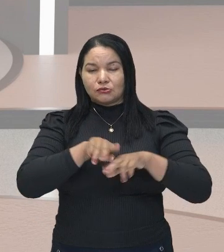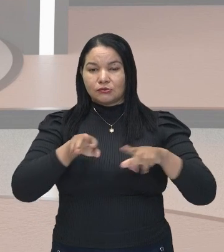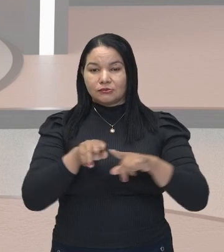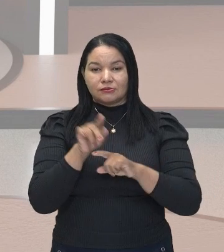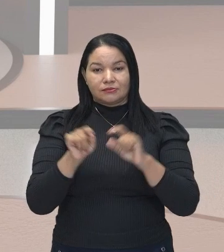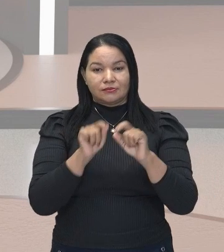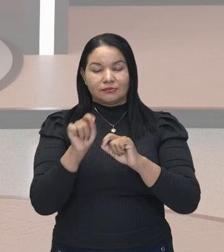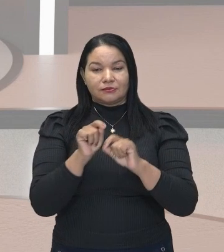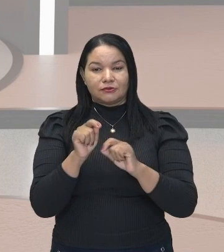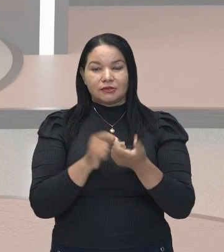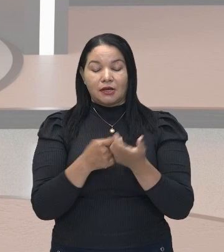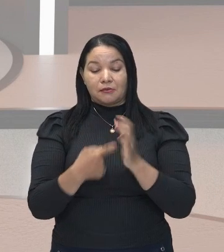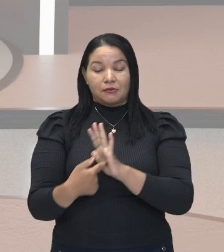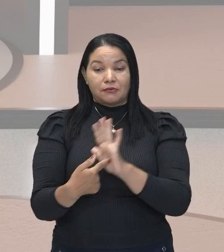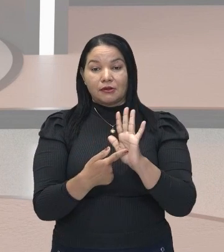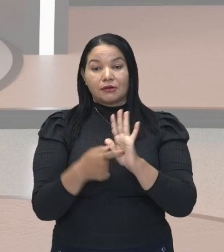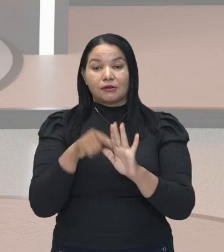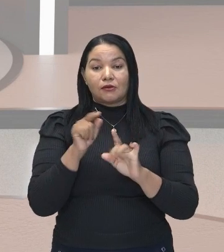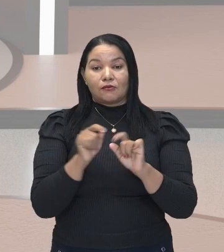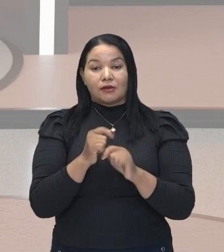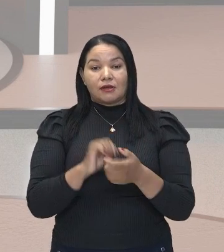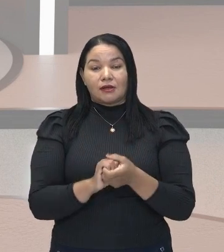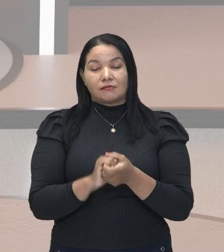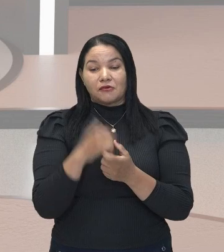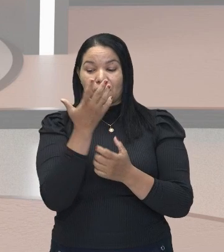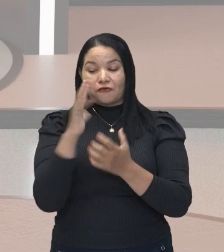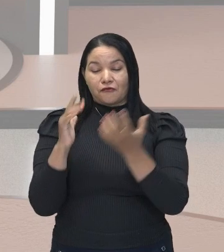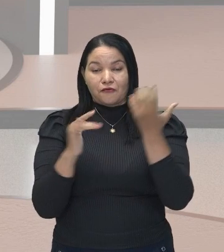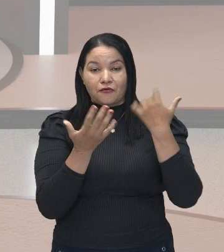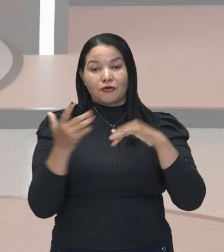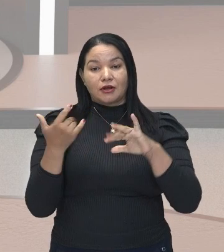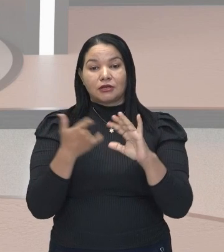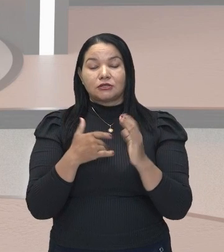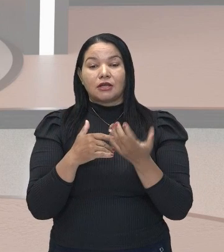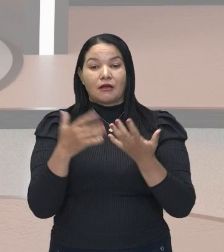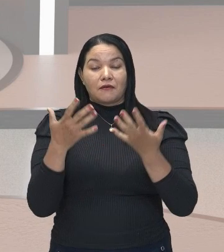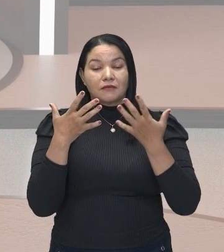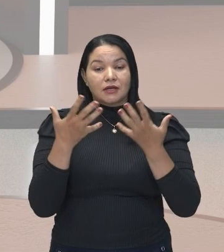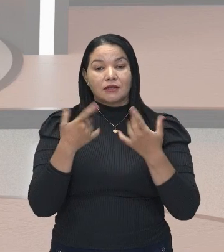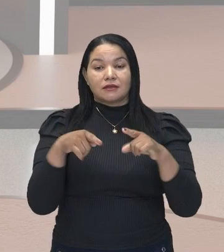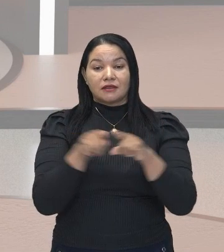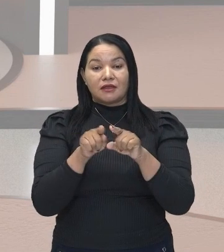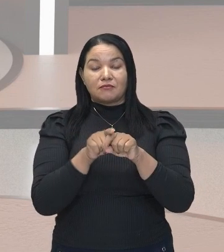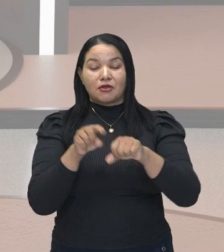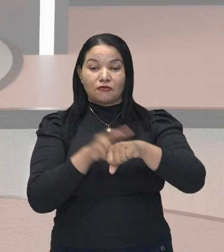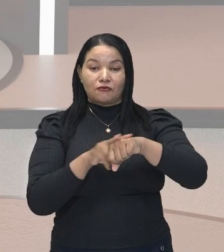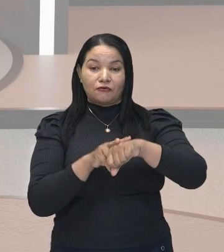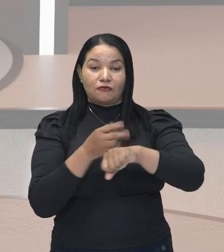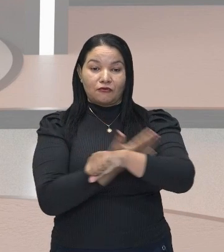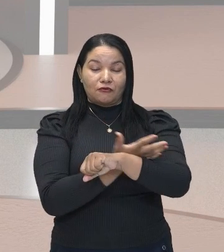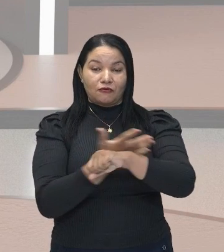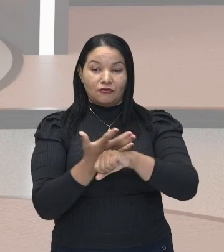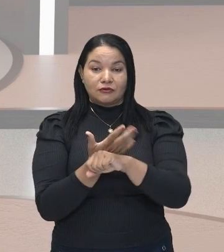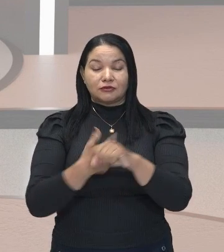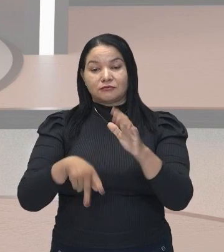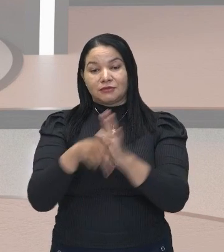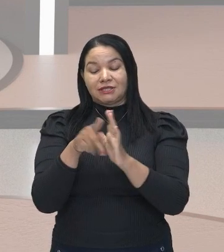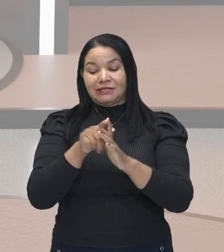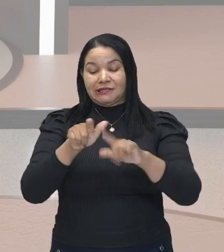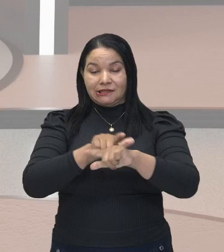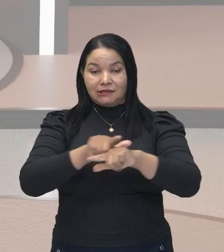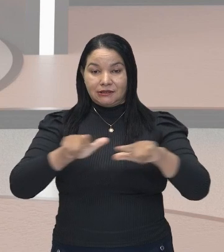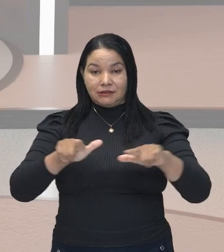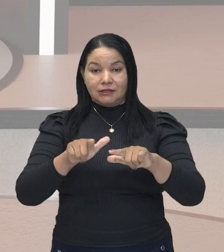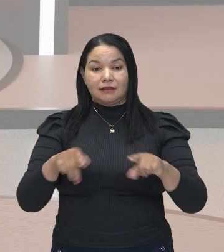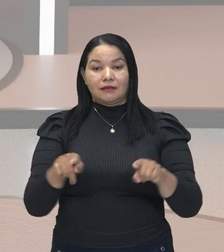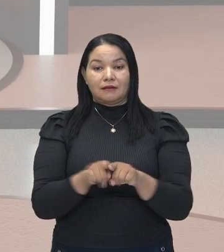aí apresentando desde florestas tropicais até a vegetação desértica, tá? Então,